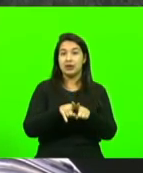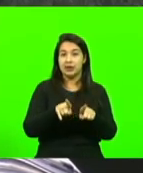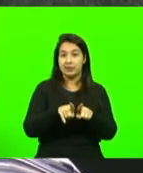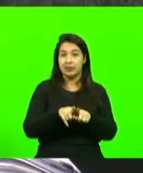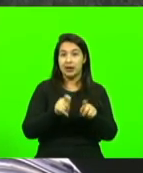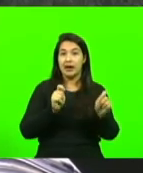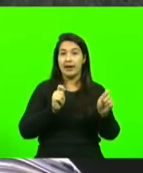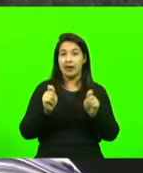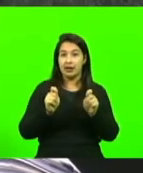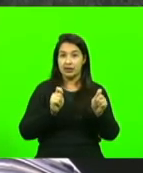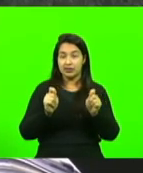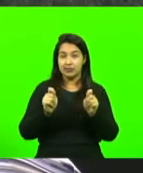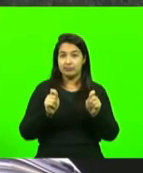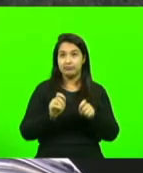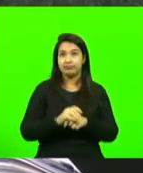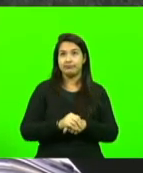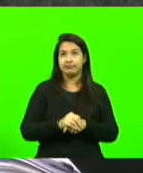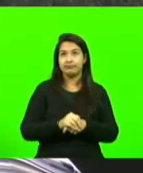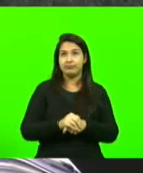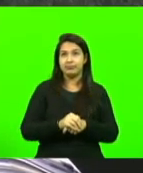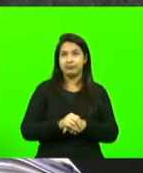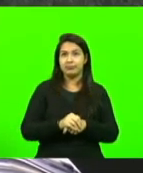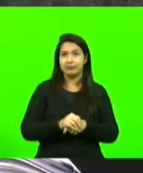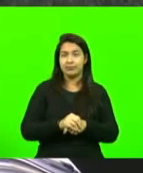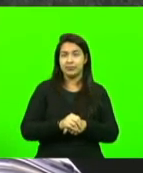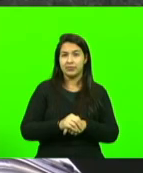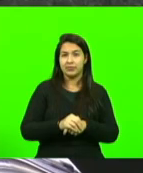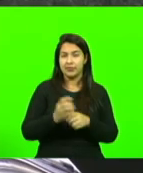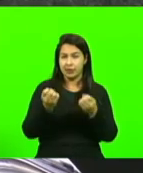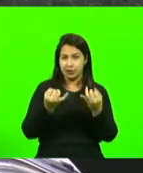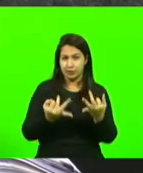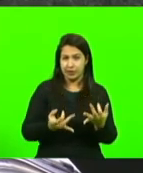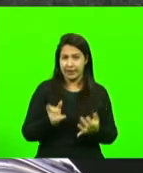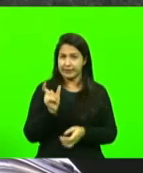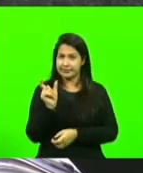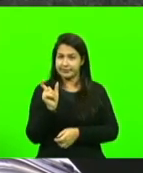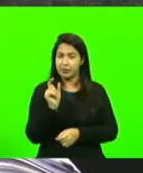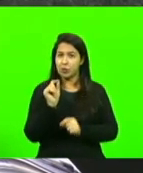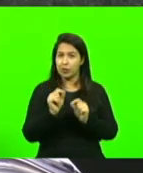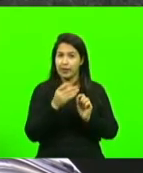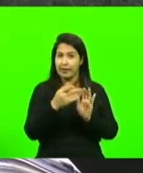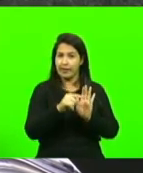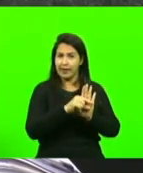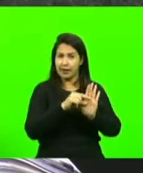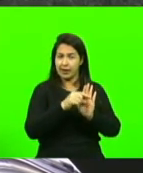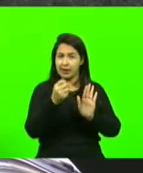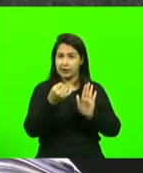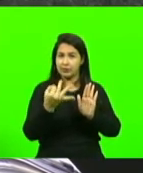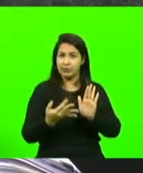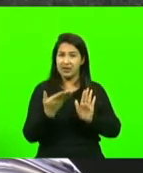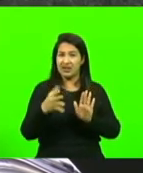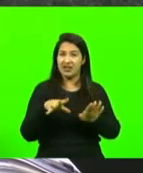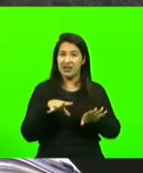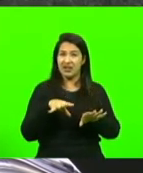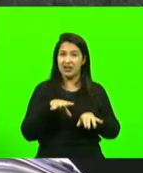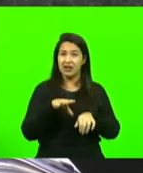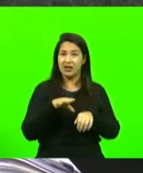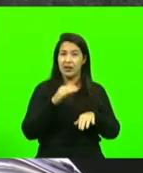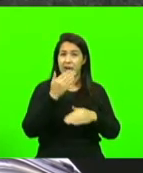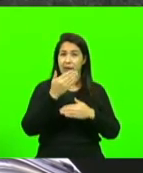o Neto tratou mas eu gostaria de ressaltar porque esse dispositivo pode tornar o concurso público uma